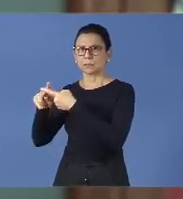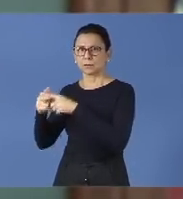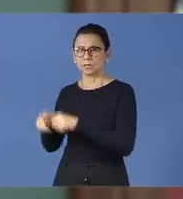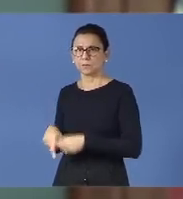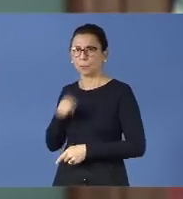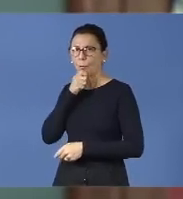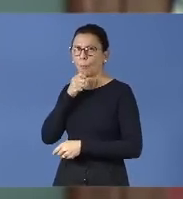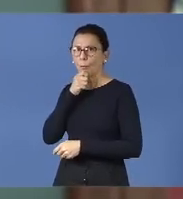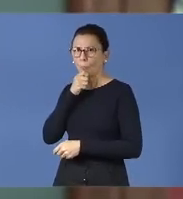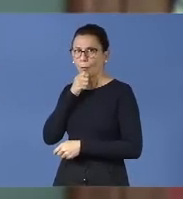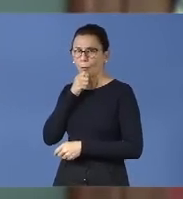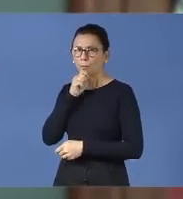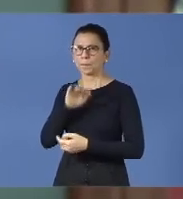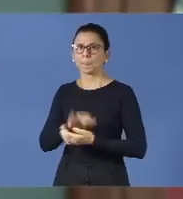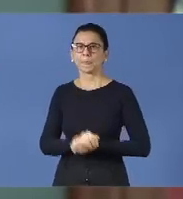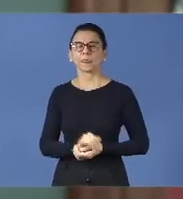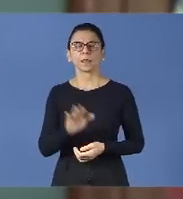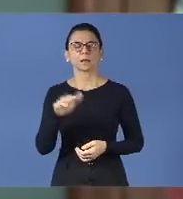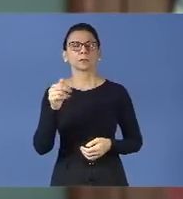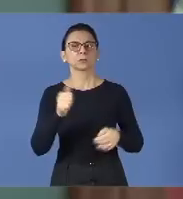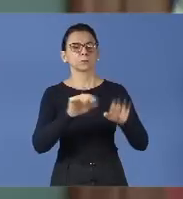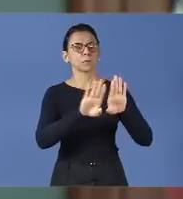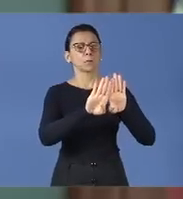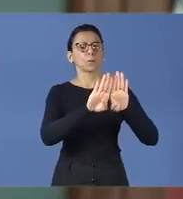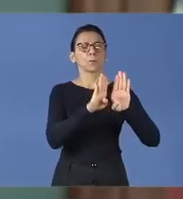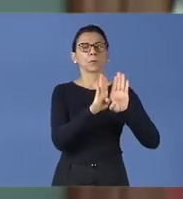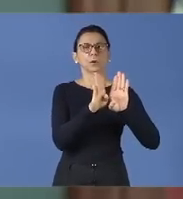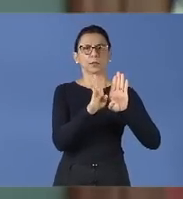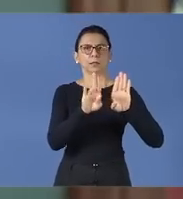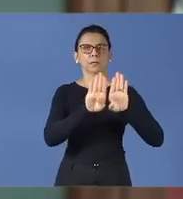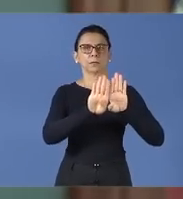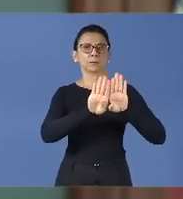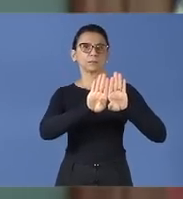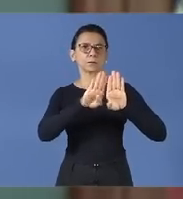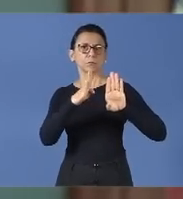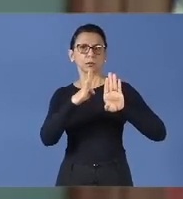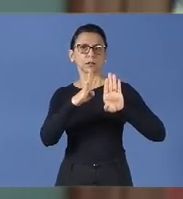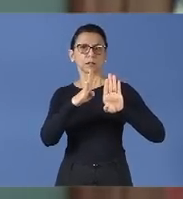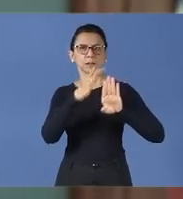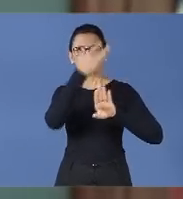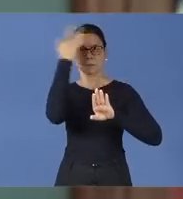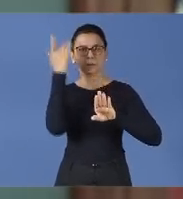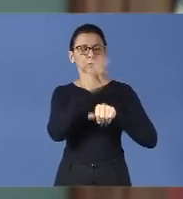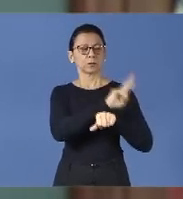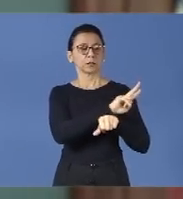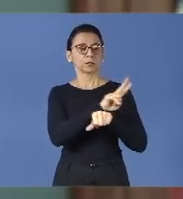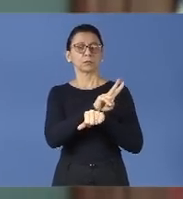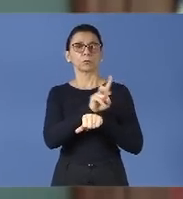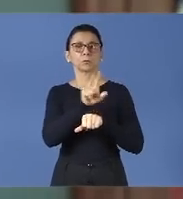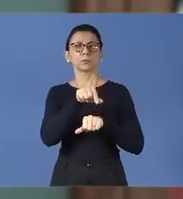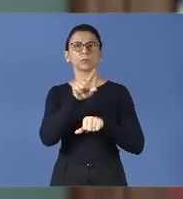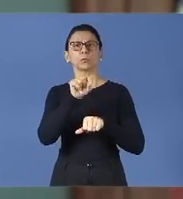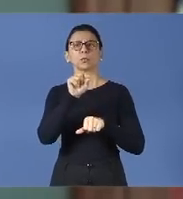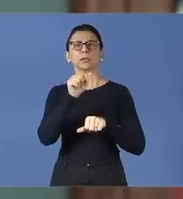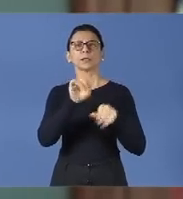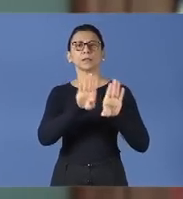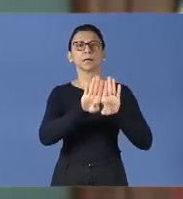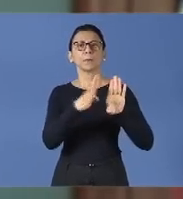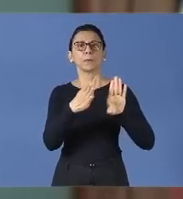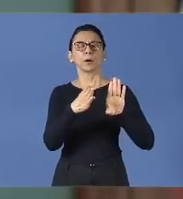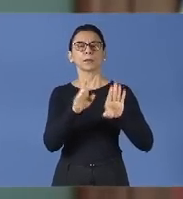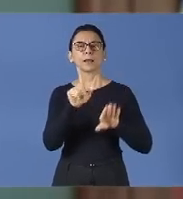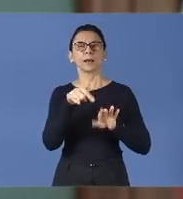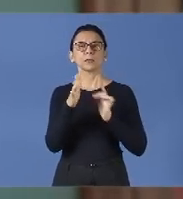que é o porteiro? O porteiro é o que cuida da porta. Quem é a porta? Pronto. A porta é Jesus. Quem é, é Jesus? A mensagem da noite.